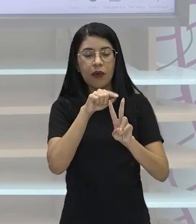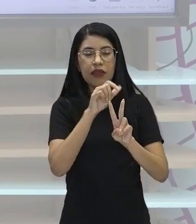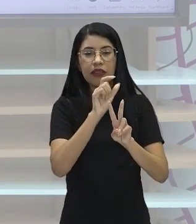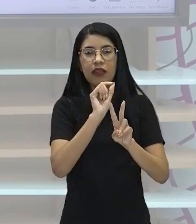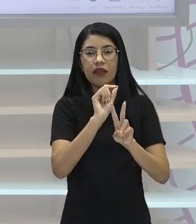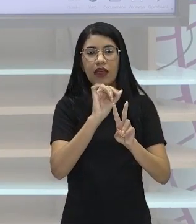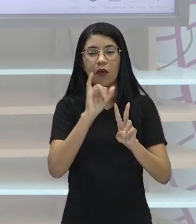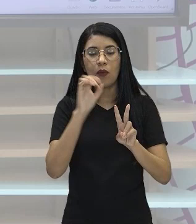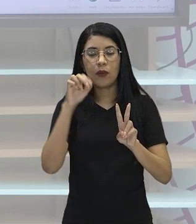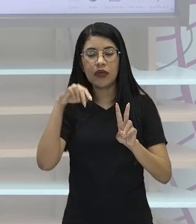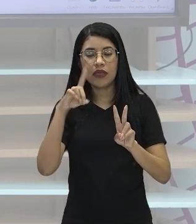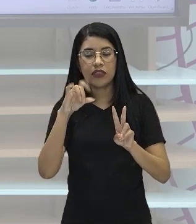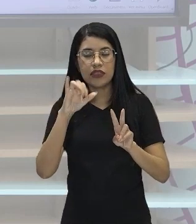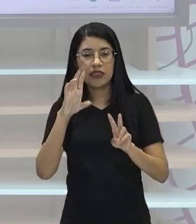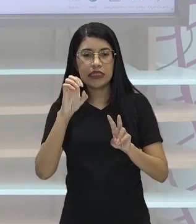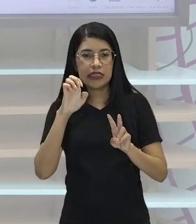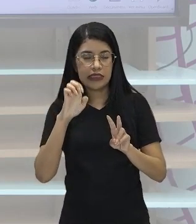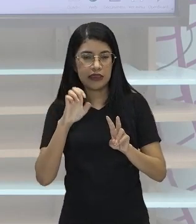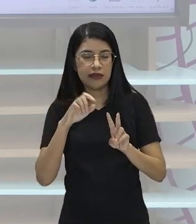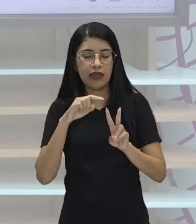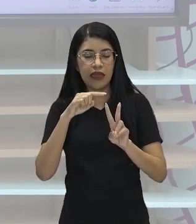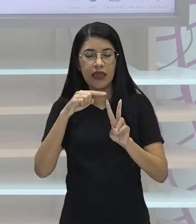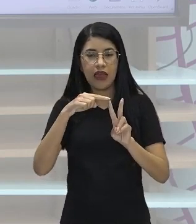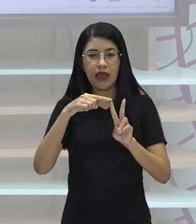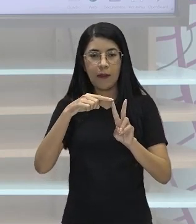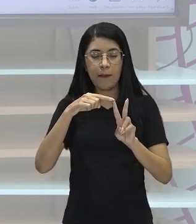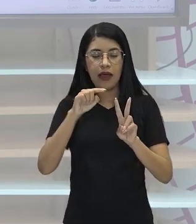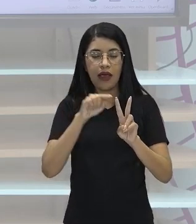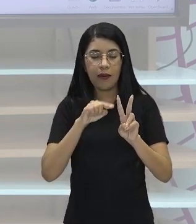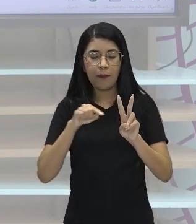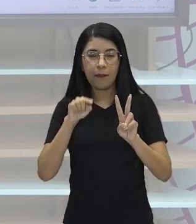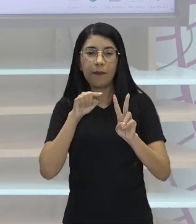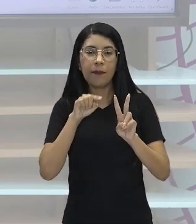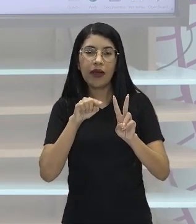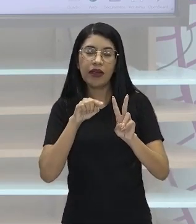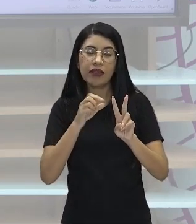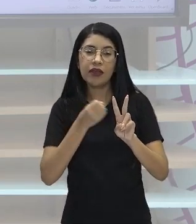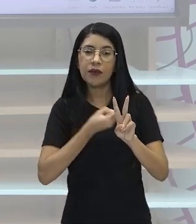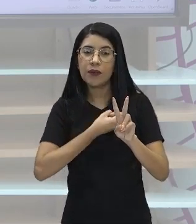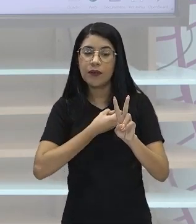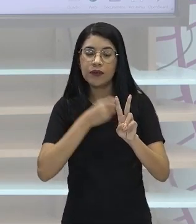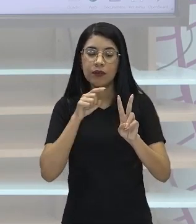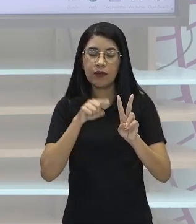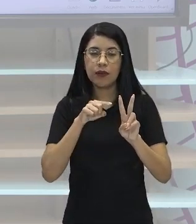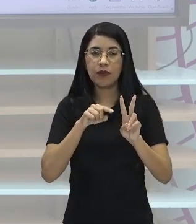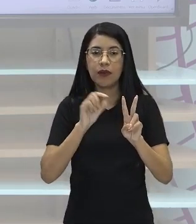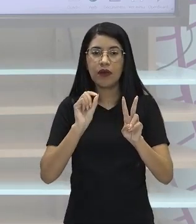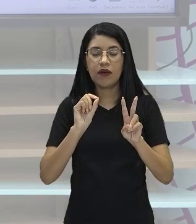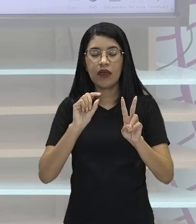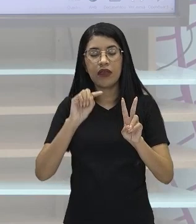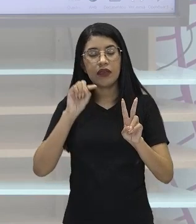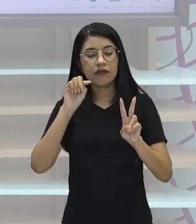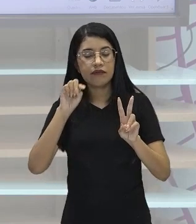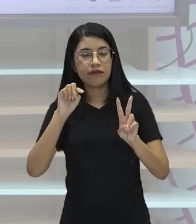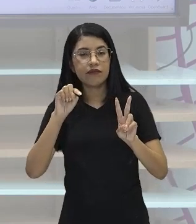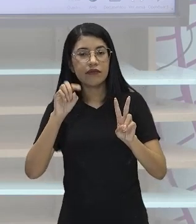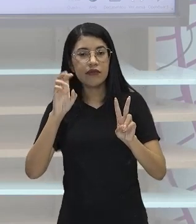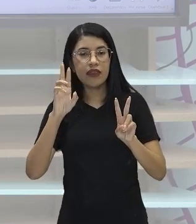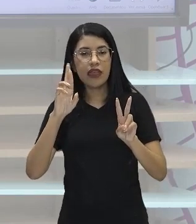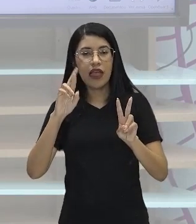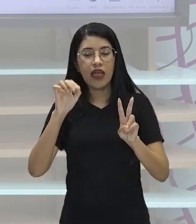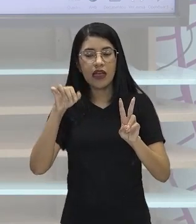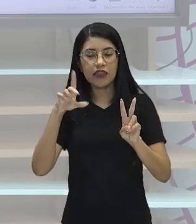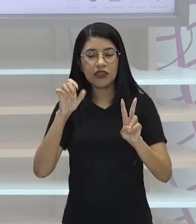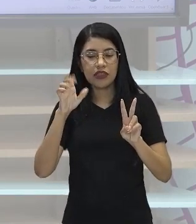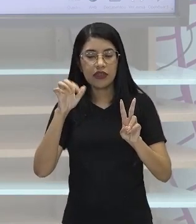o índice. E o cara que está no expoente do radicando, certo? São